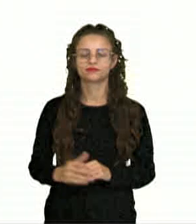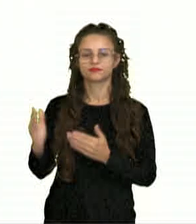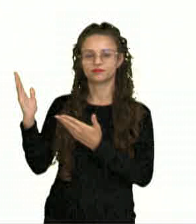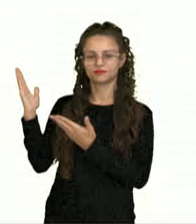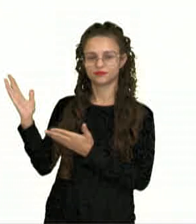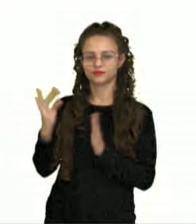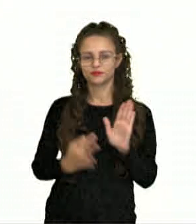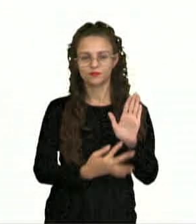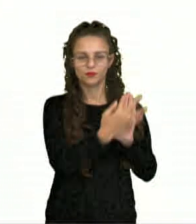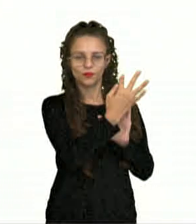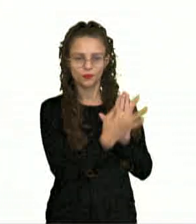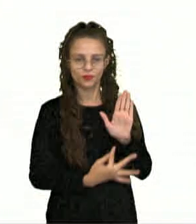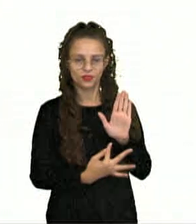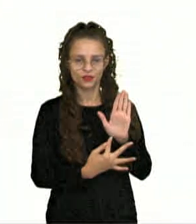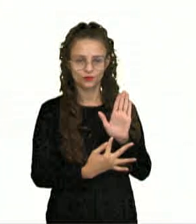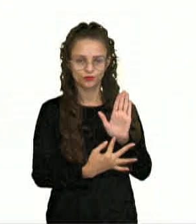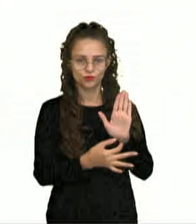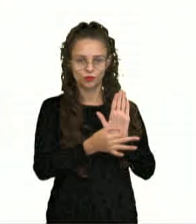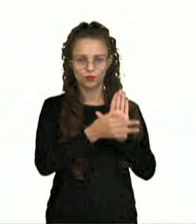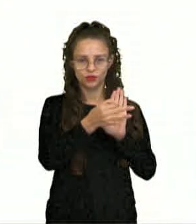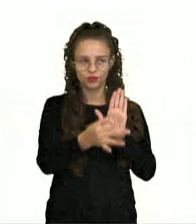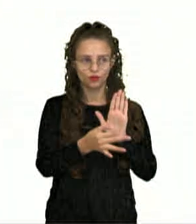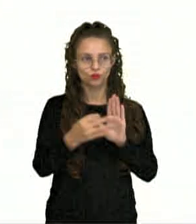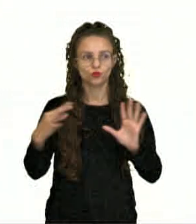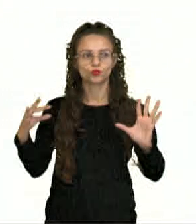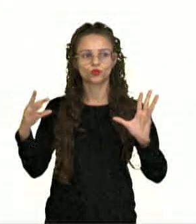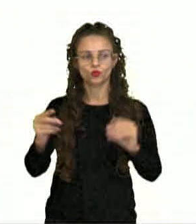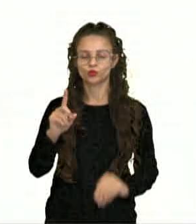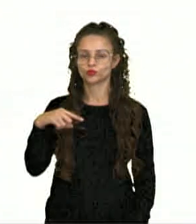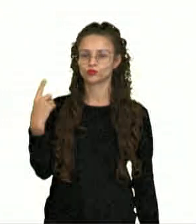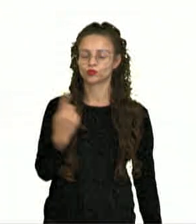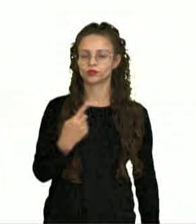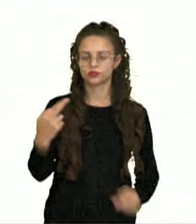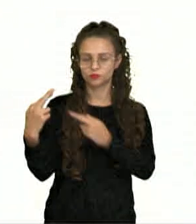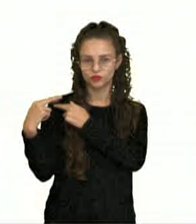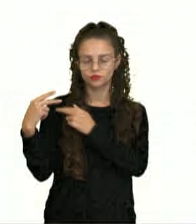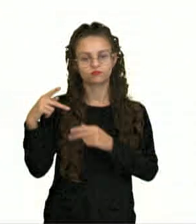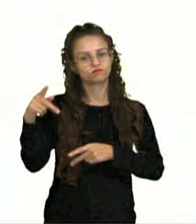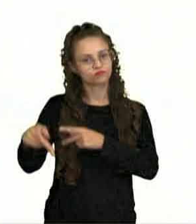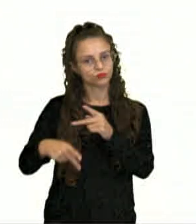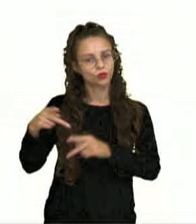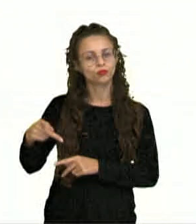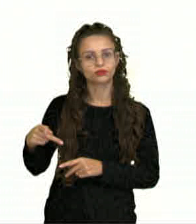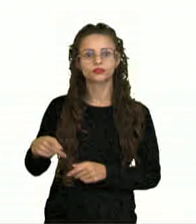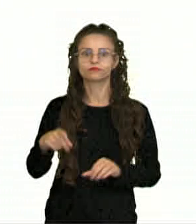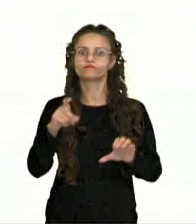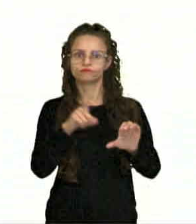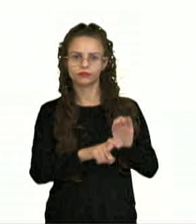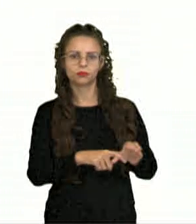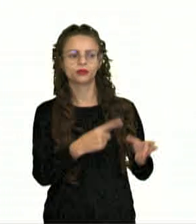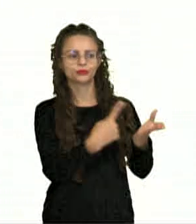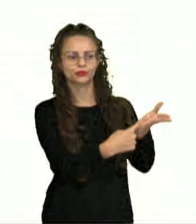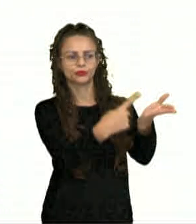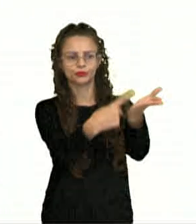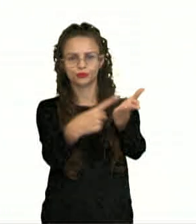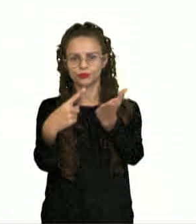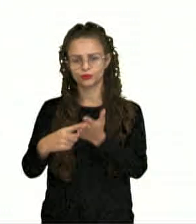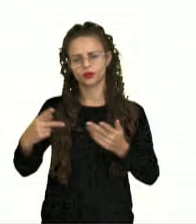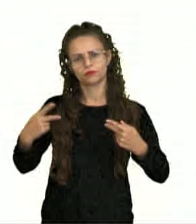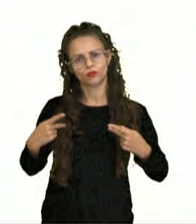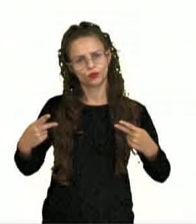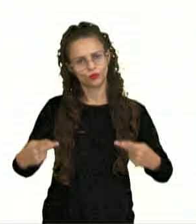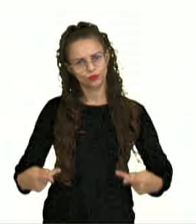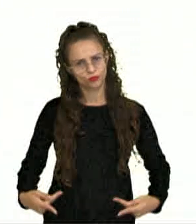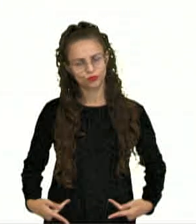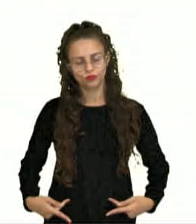texto, editorial, somos todos responsáveis. População depende do comprometimento de cada um com posturas